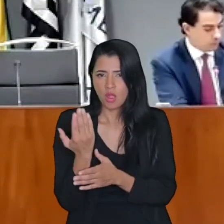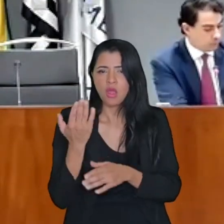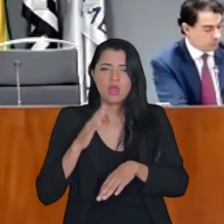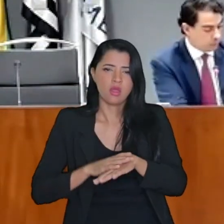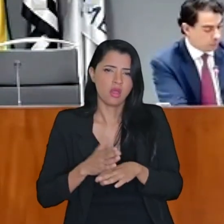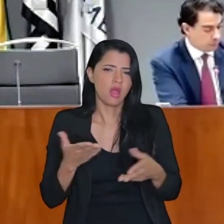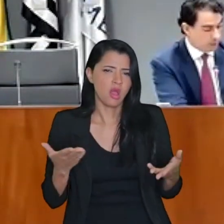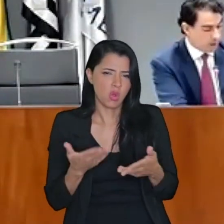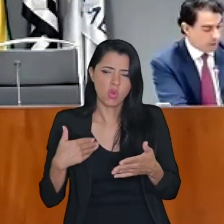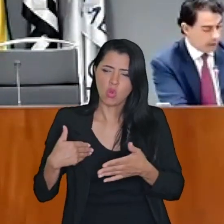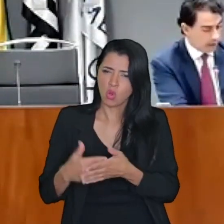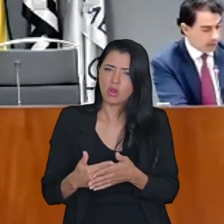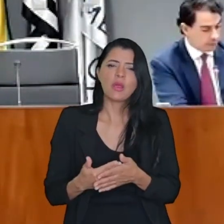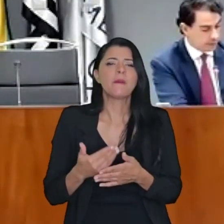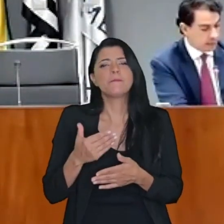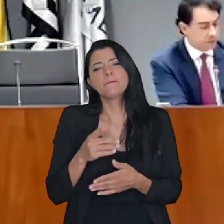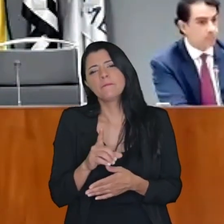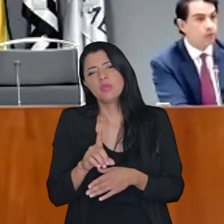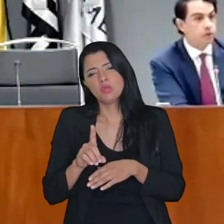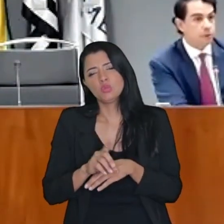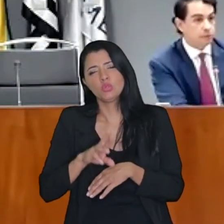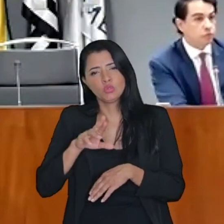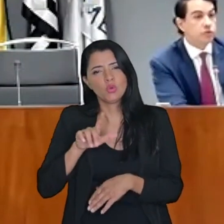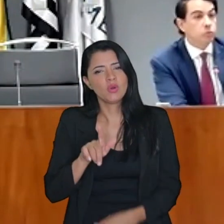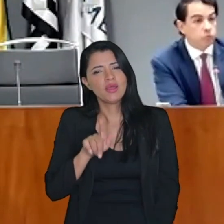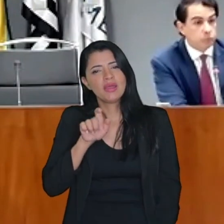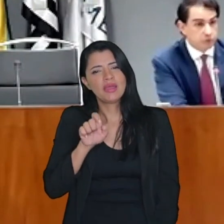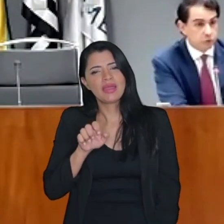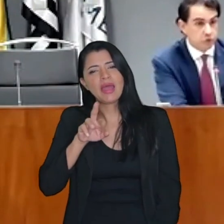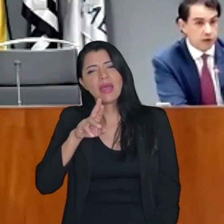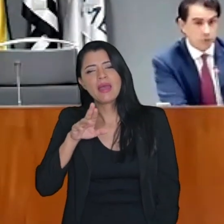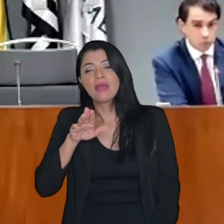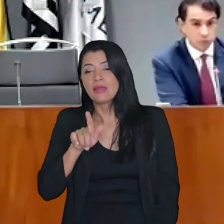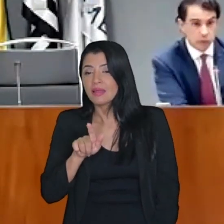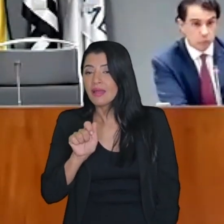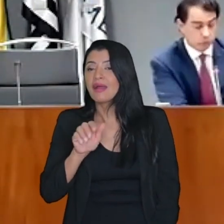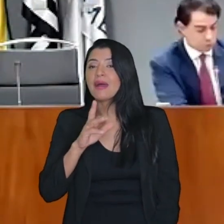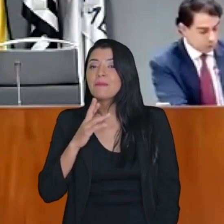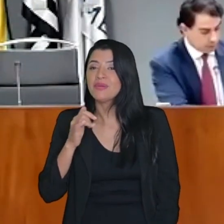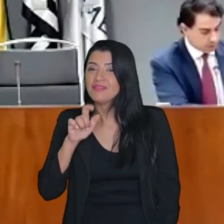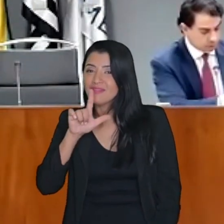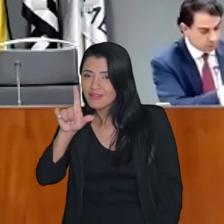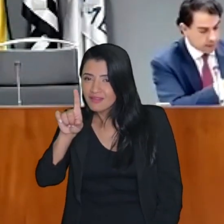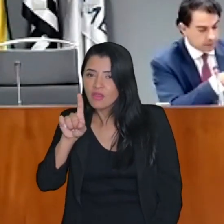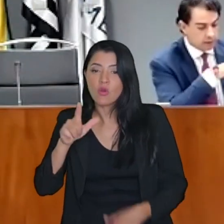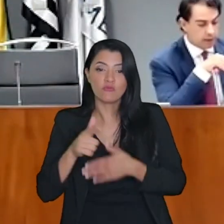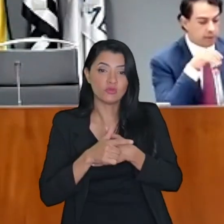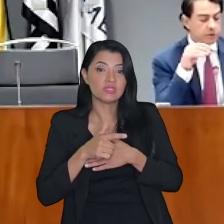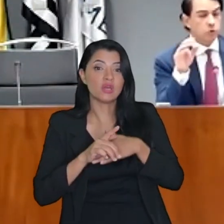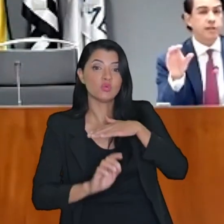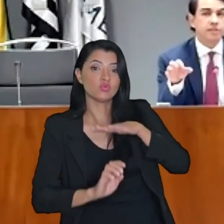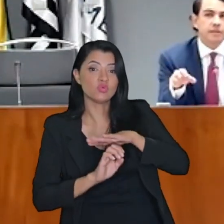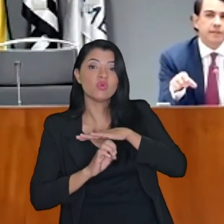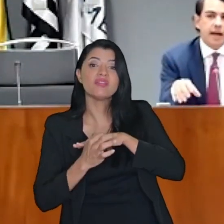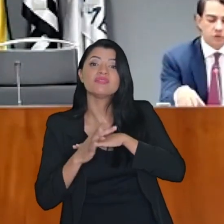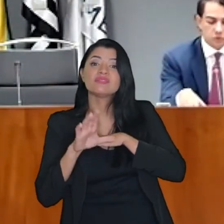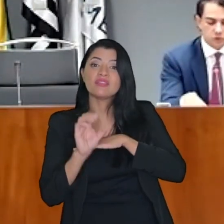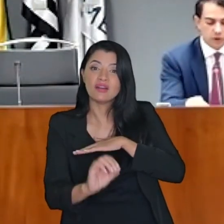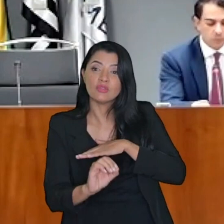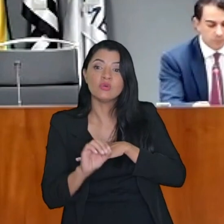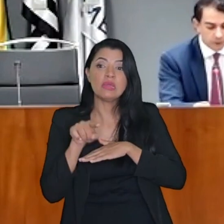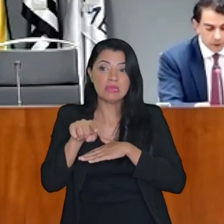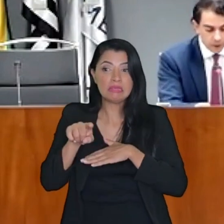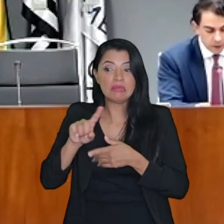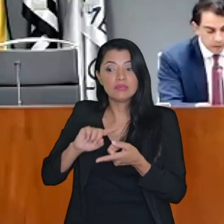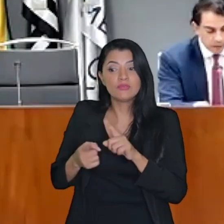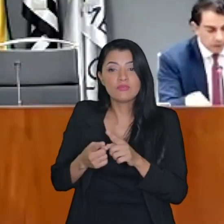pelo Dr. Gabriel Illen, aqui presente, sobre a função do Poder Judiciário no âmbito do acordo de colaboração premiado, mas eu gostaria de centrar a